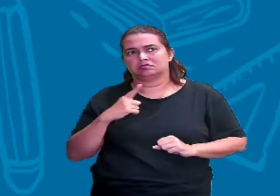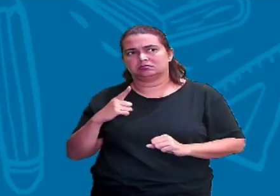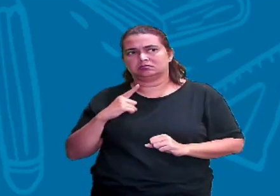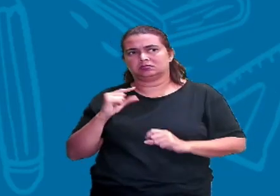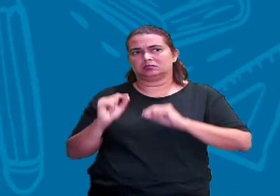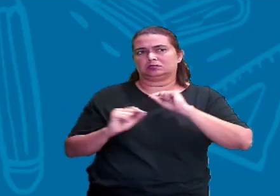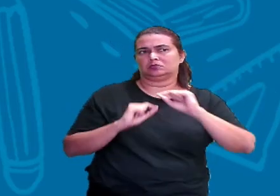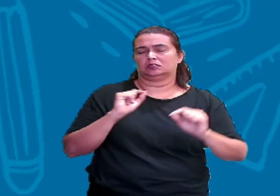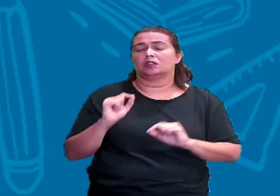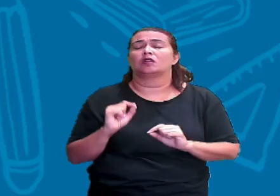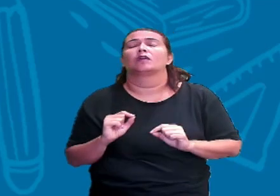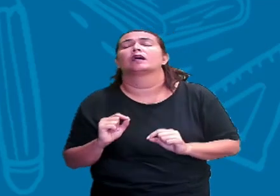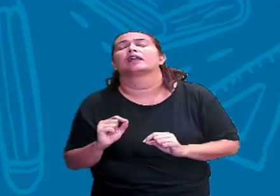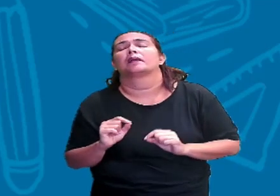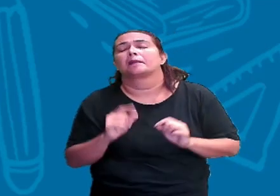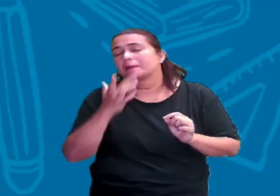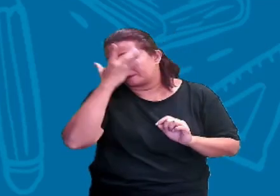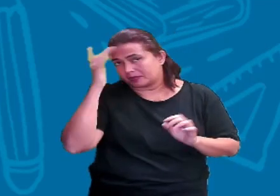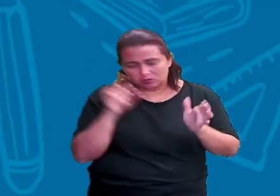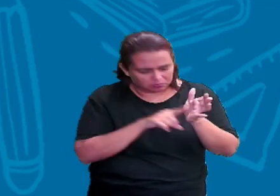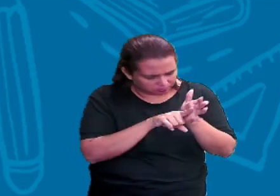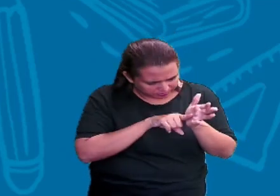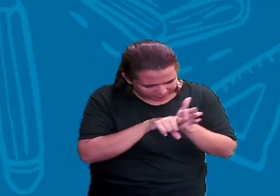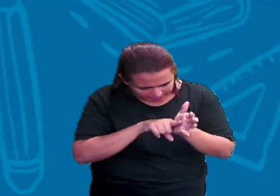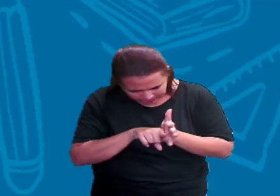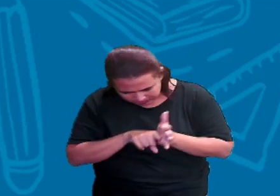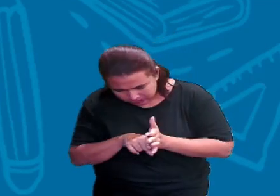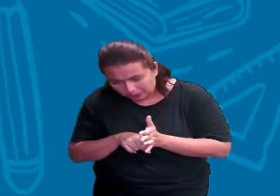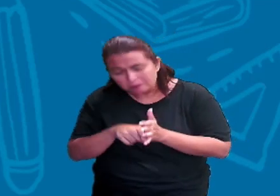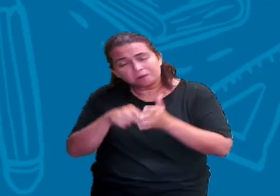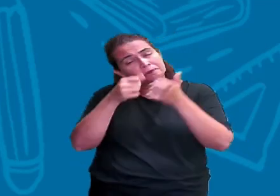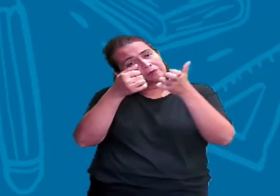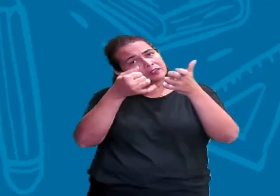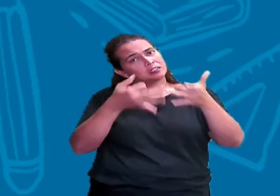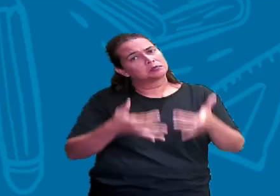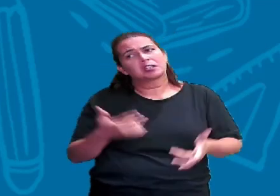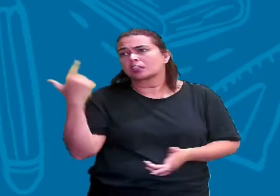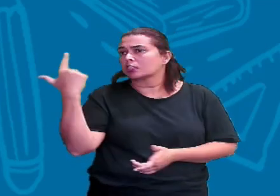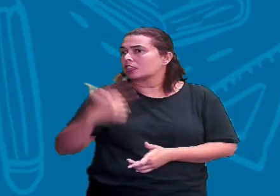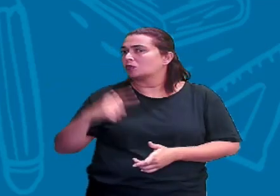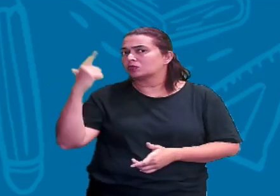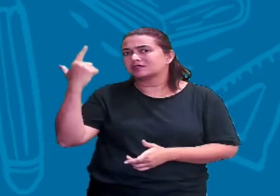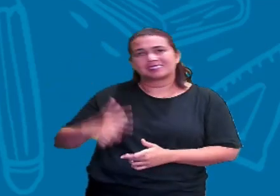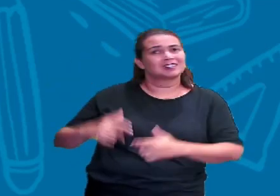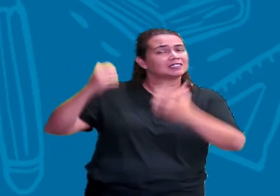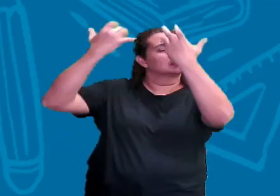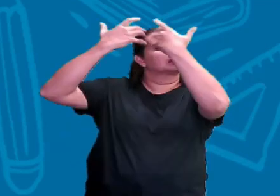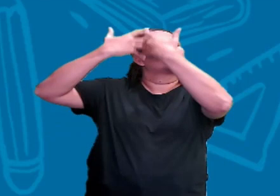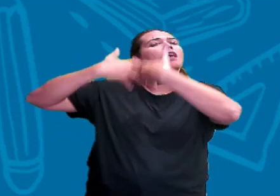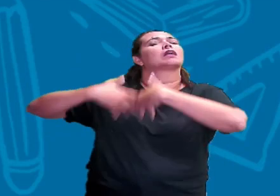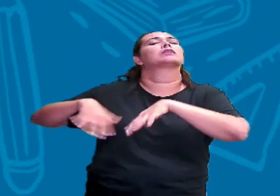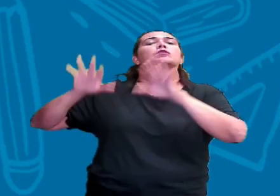mais paisagem natural no planeta. Por quê? Porque, de certo modo,